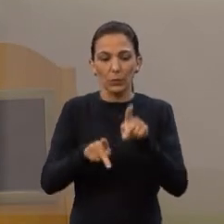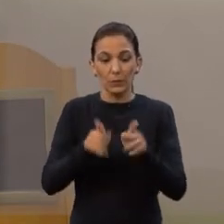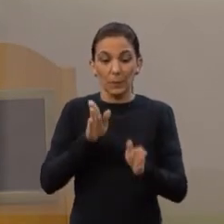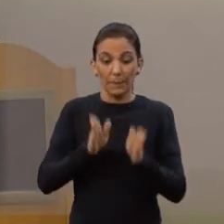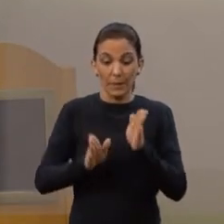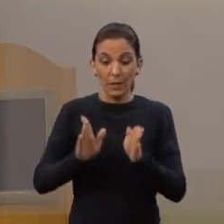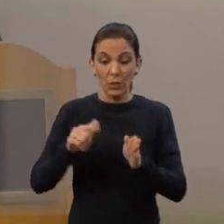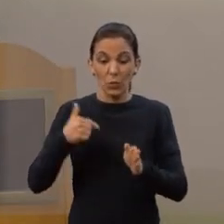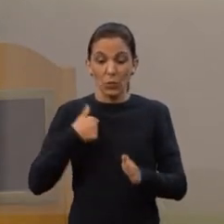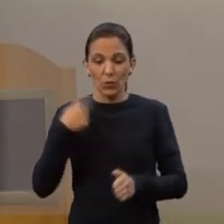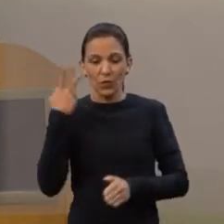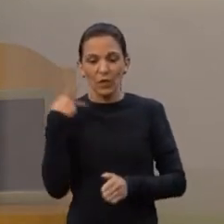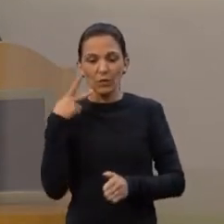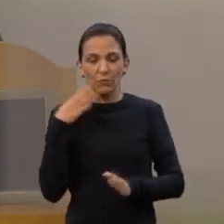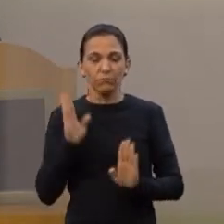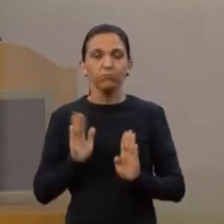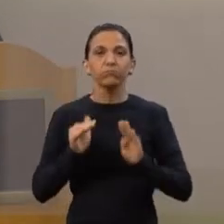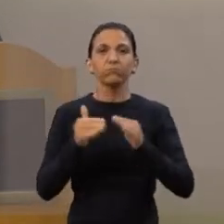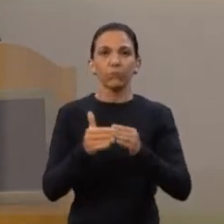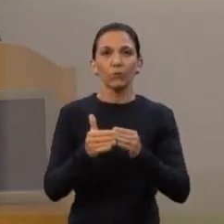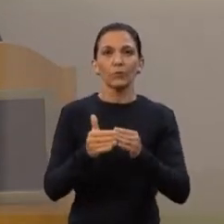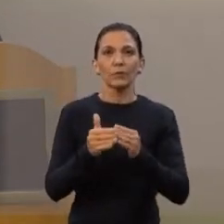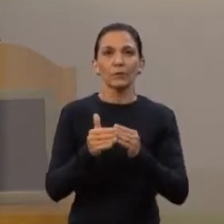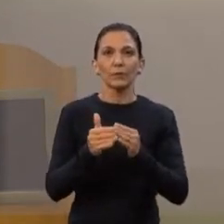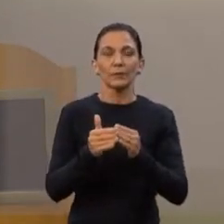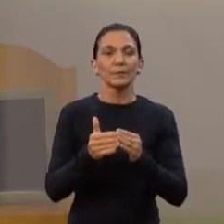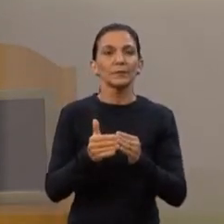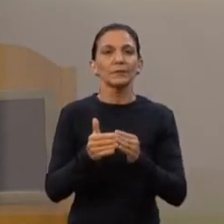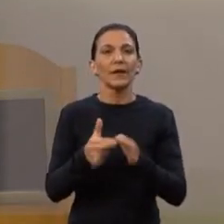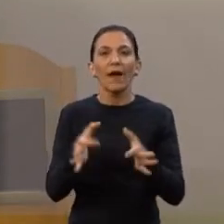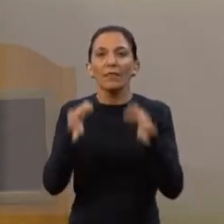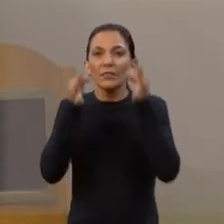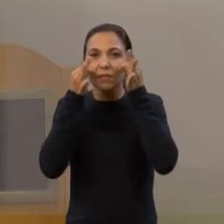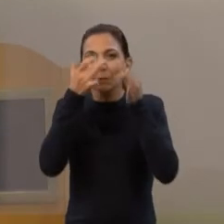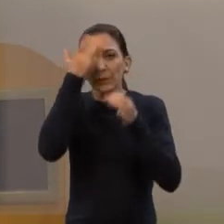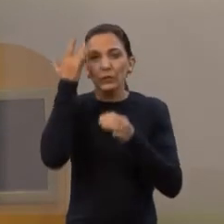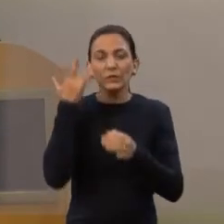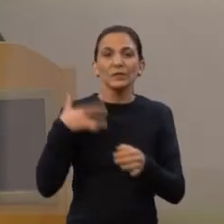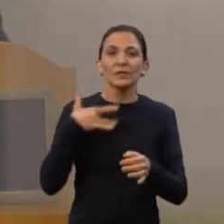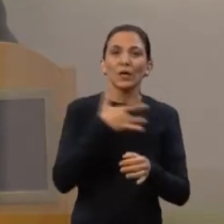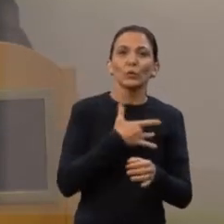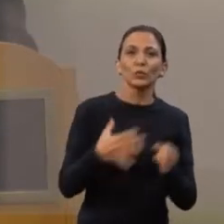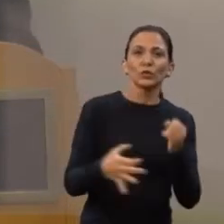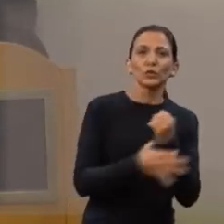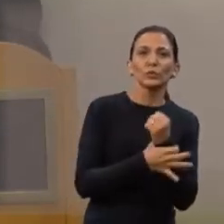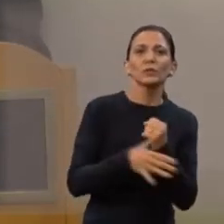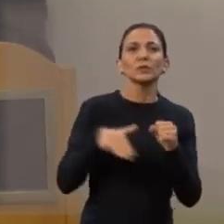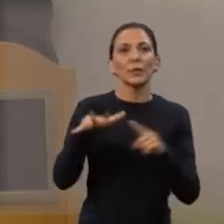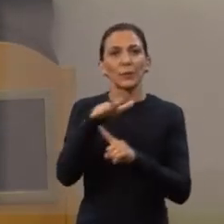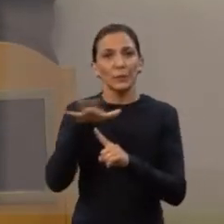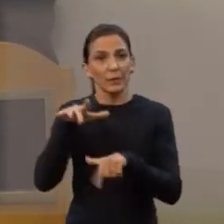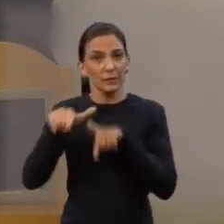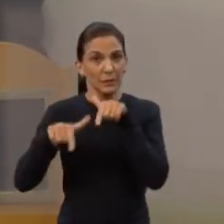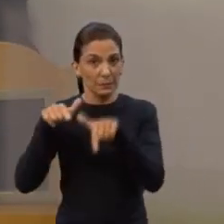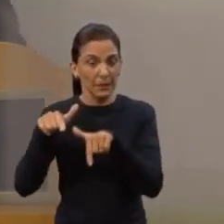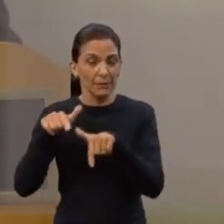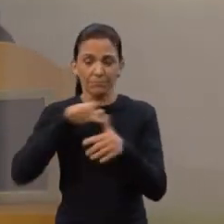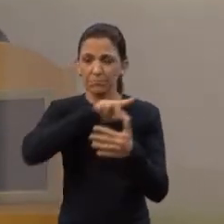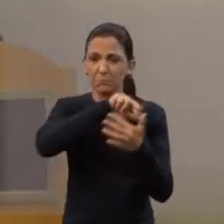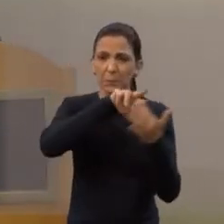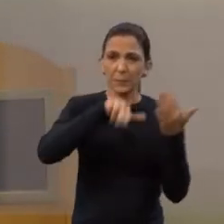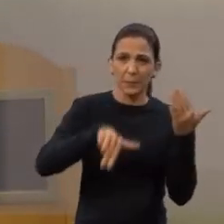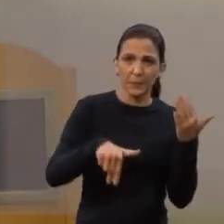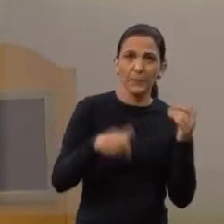no meu mandato que as pessoas precisa ser ouvidas É na saúde EA segurança no ambiente no trabalho então meu mandato